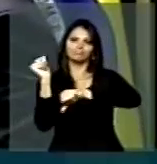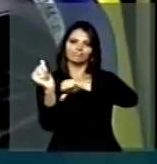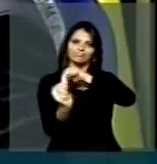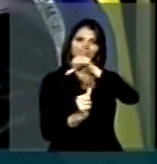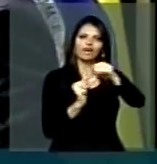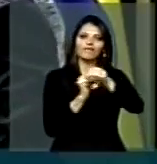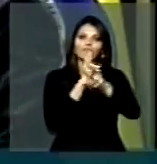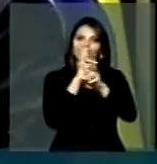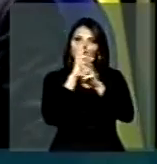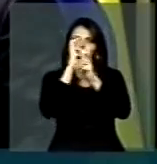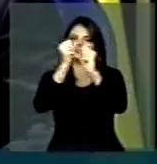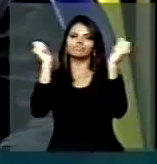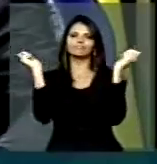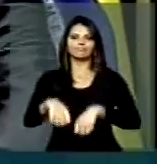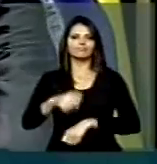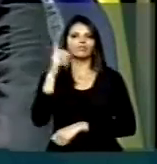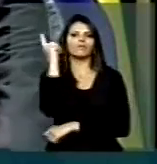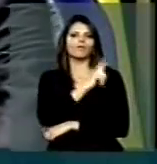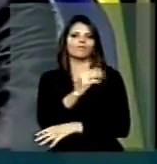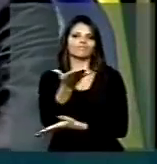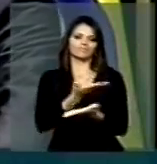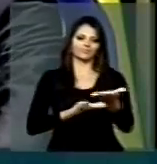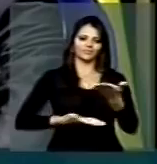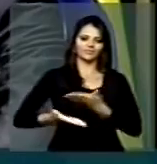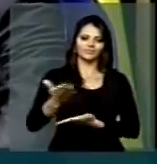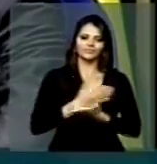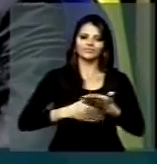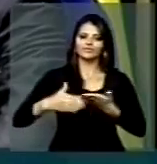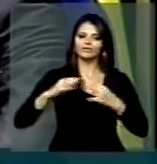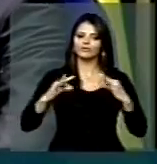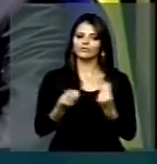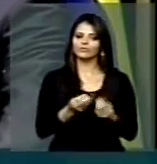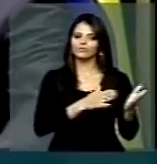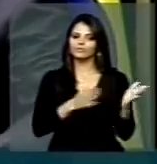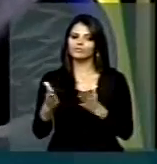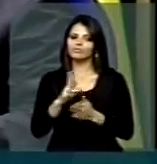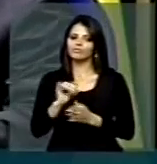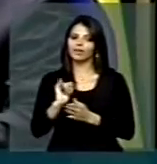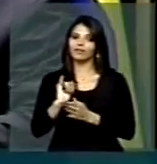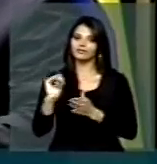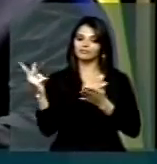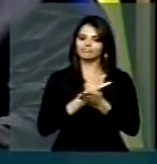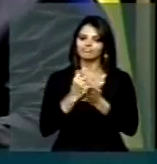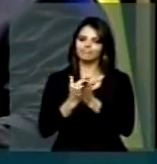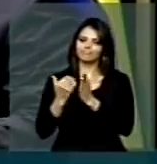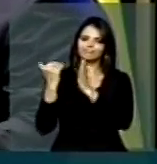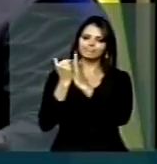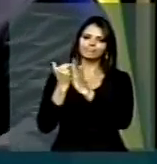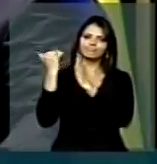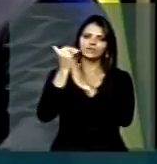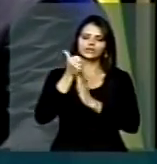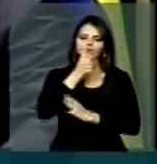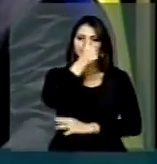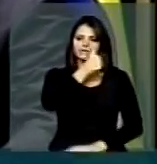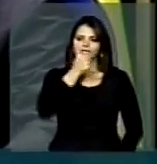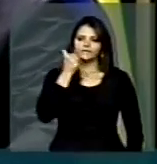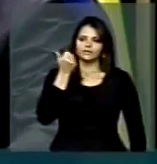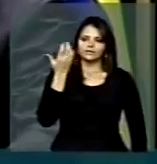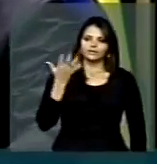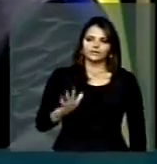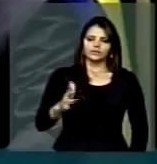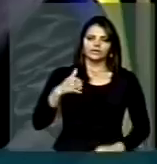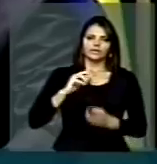maior força. Compartilhou e dividiu com todos a sequência dos passos que seriam dados. Abdicou de intervir nas